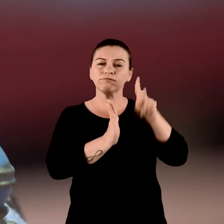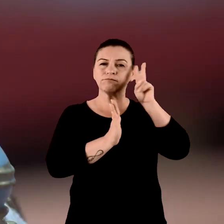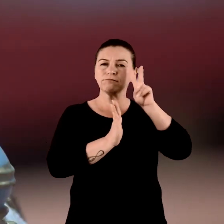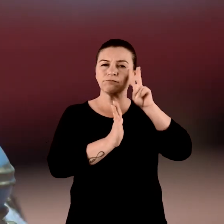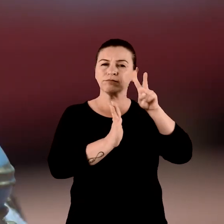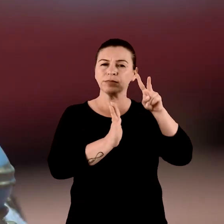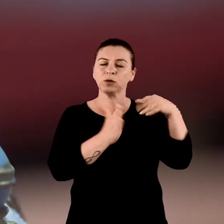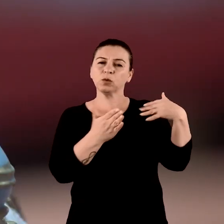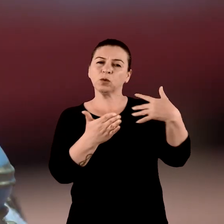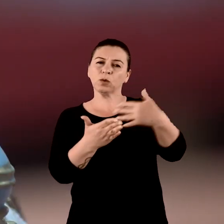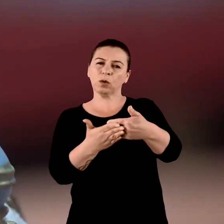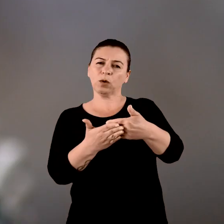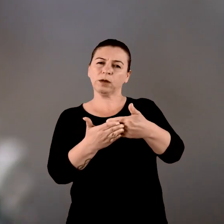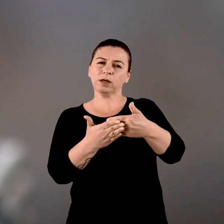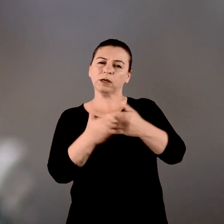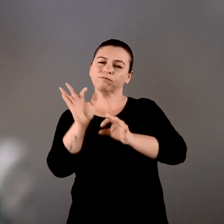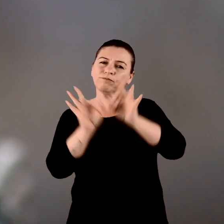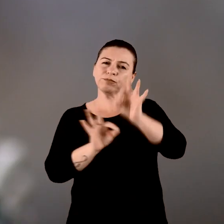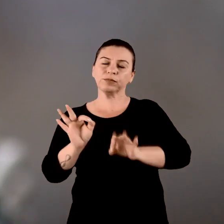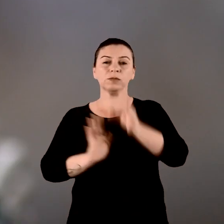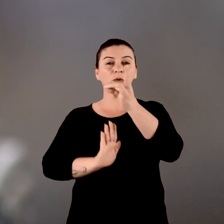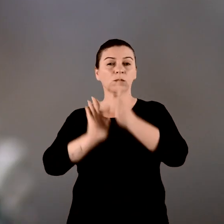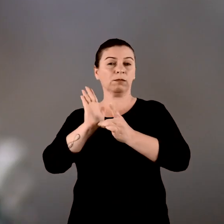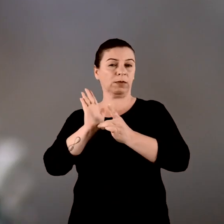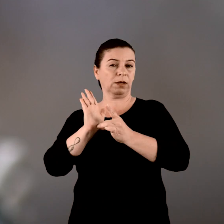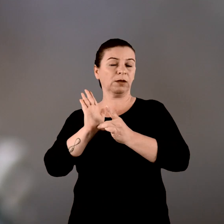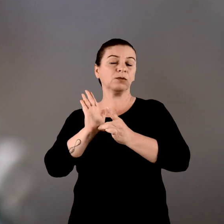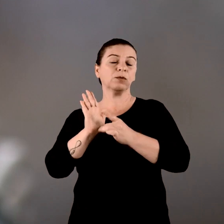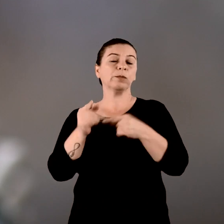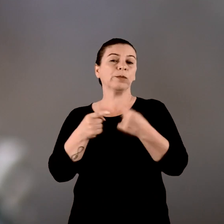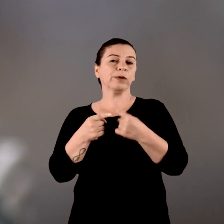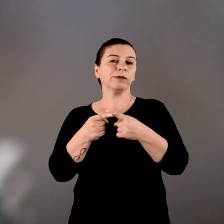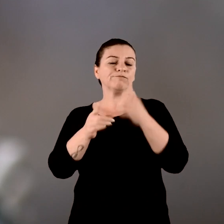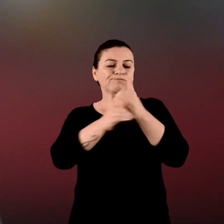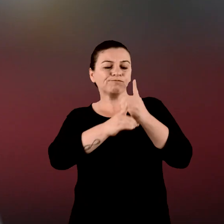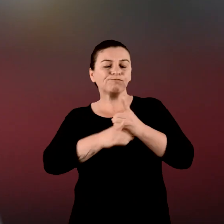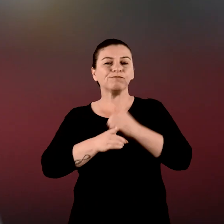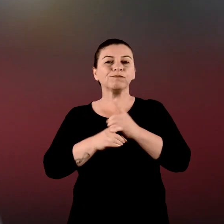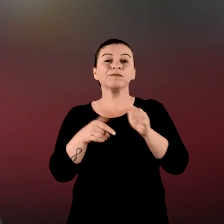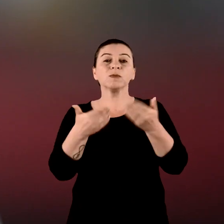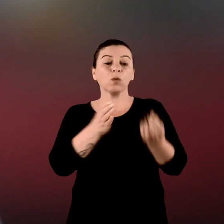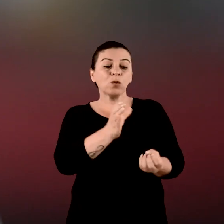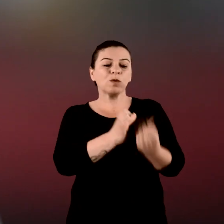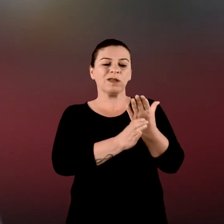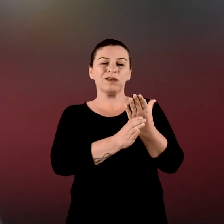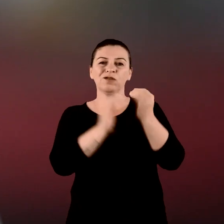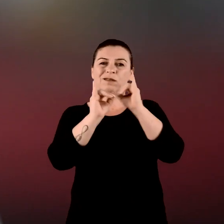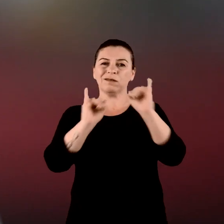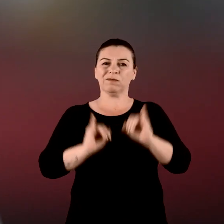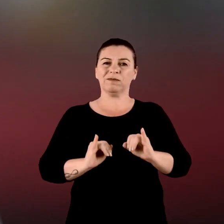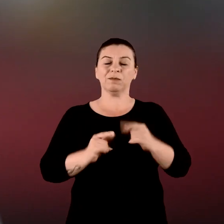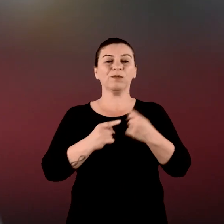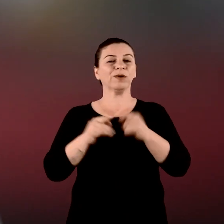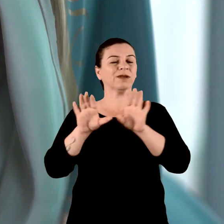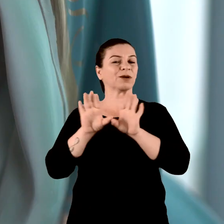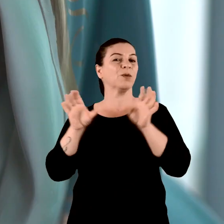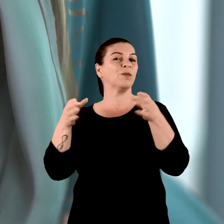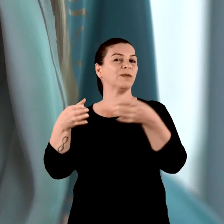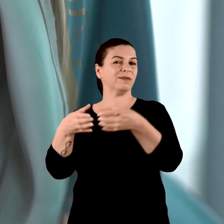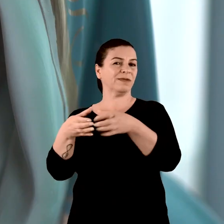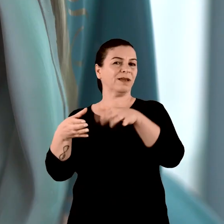de pesquisa histórica e construção de alguns documentos para descobrir as origens das peças. Porque